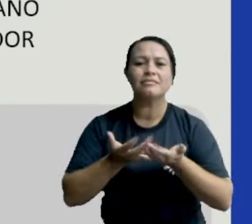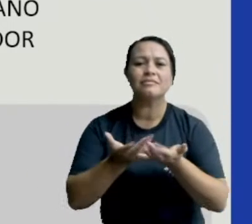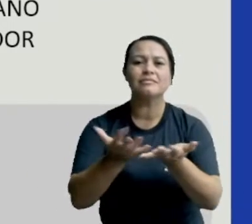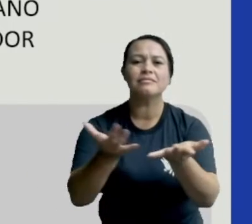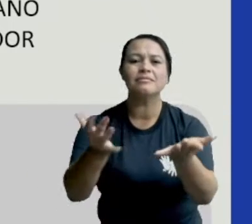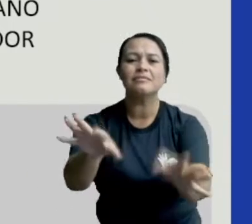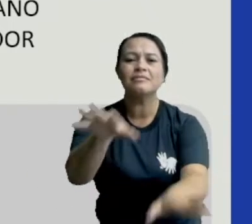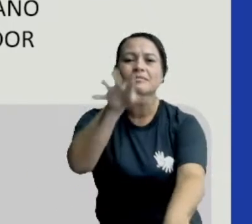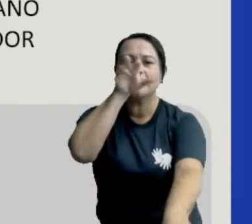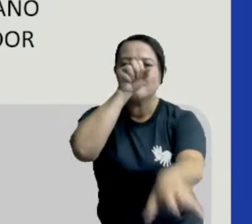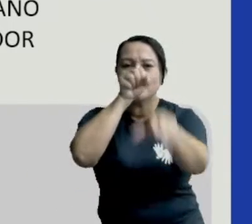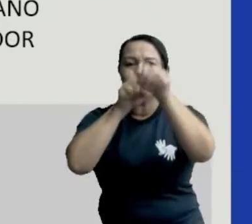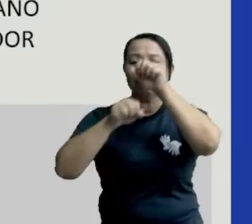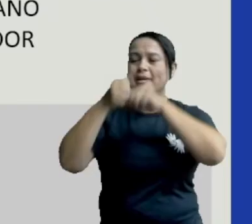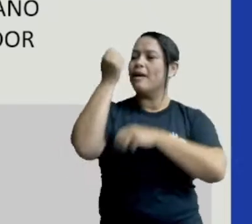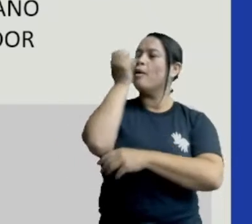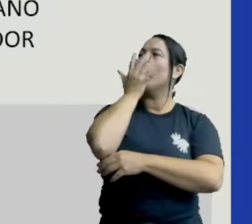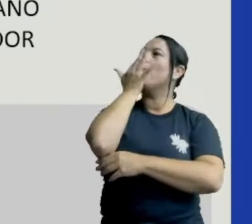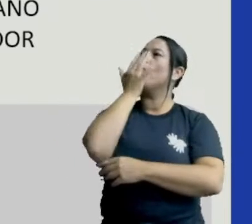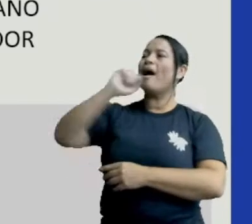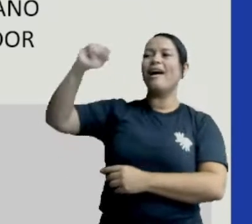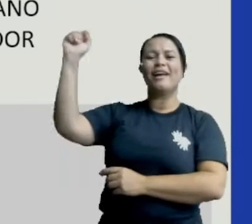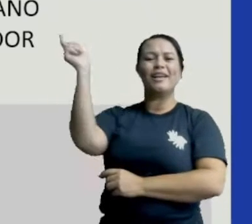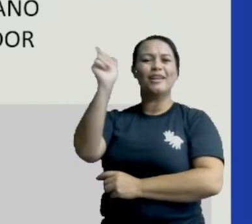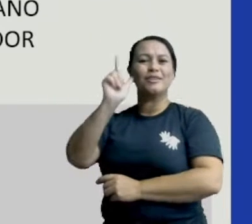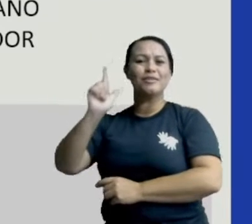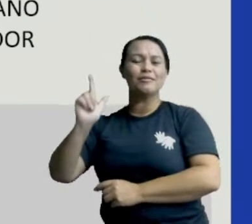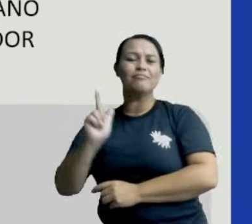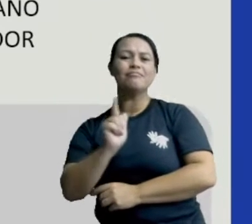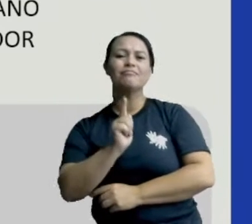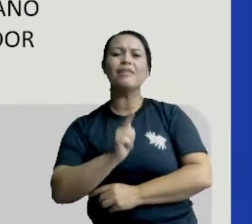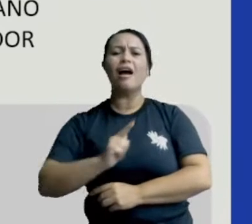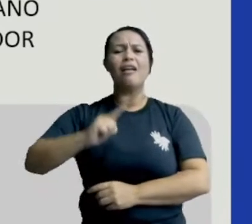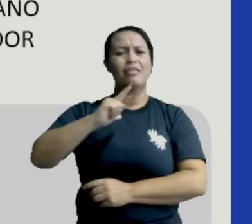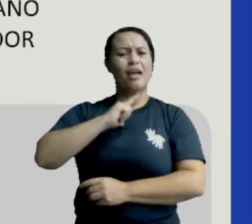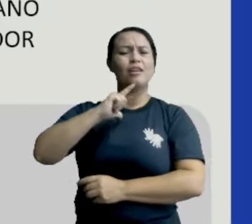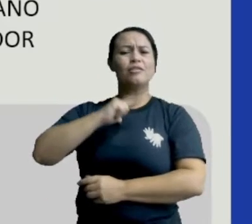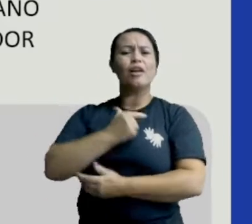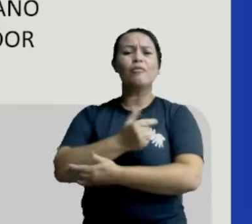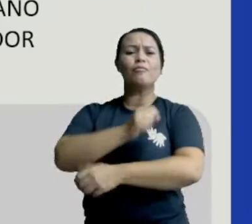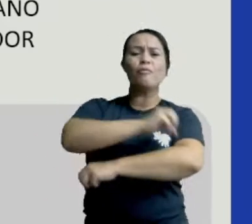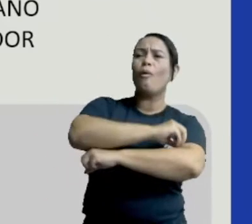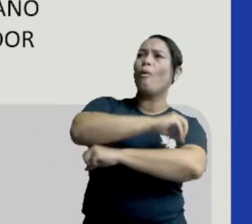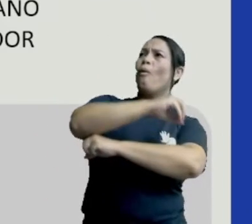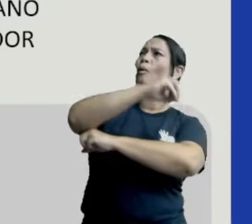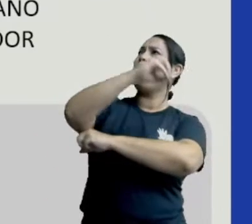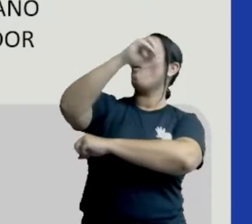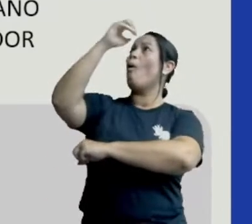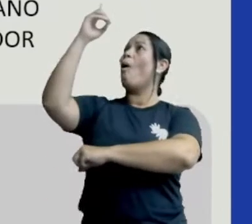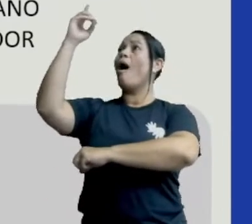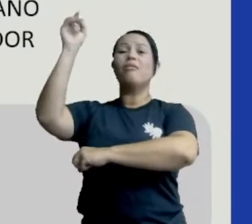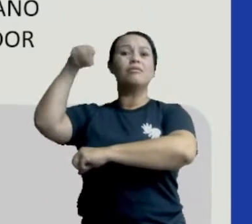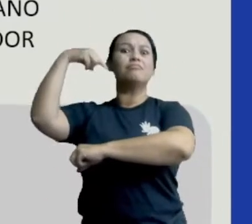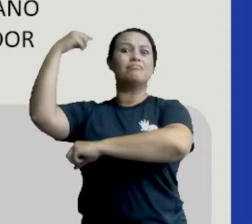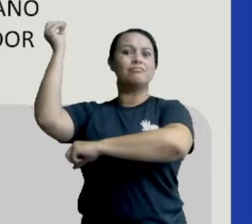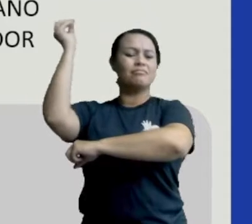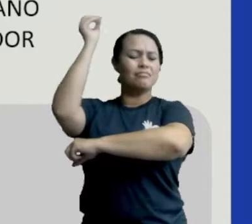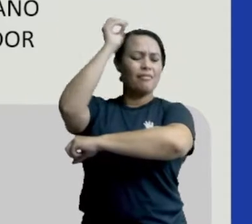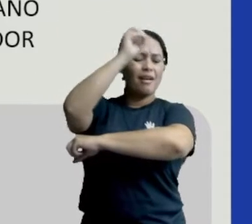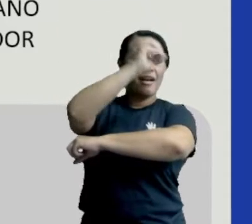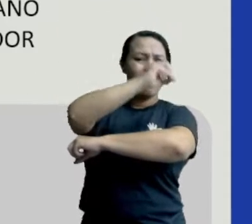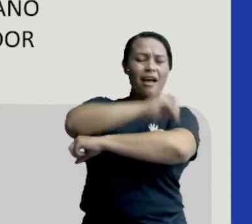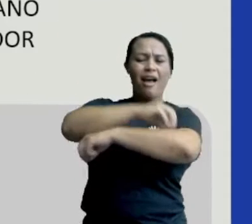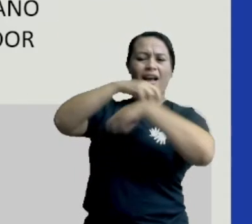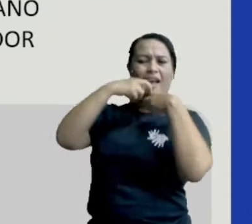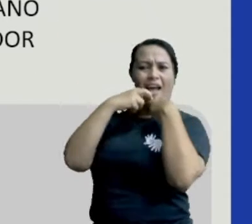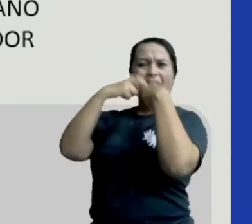Os campos teus floridos azulados rebebem pela aurora e no sol posto o